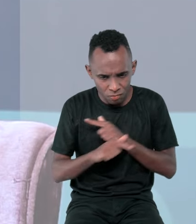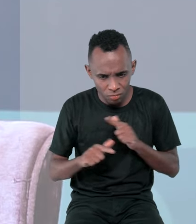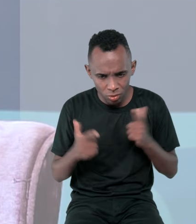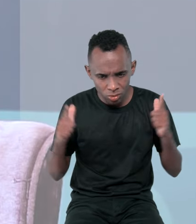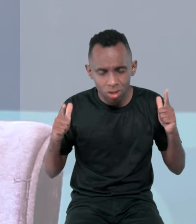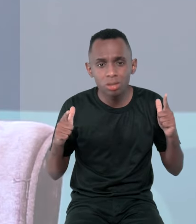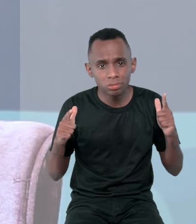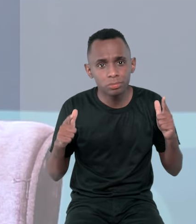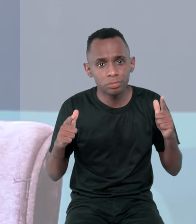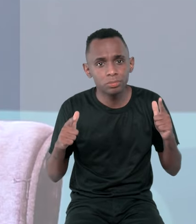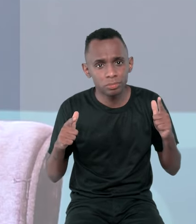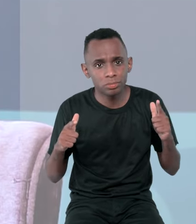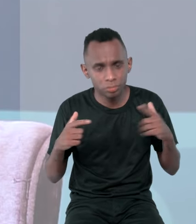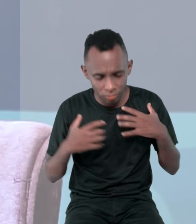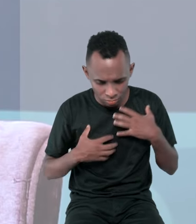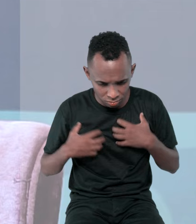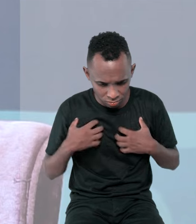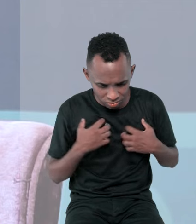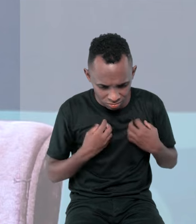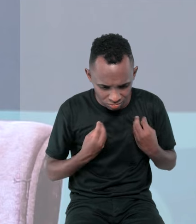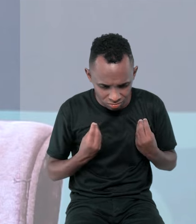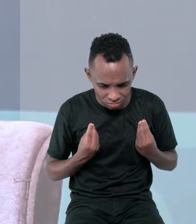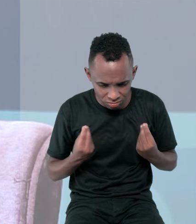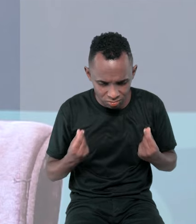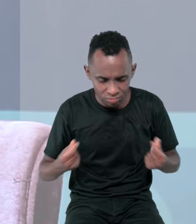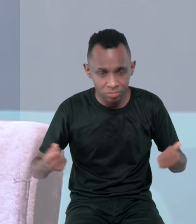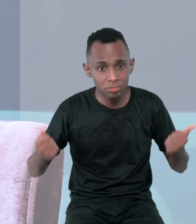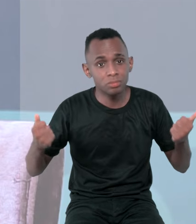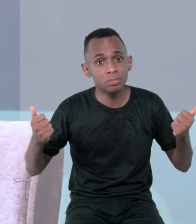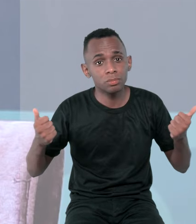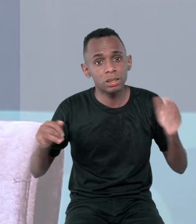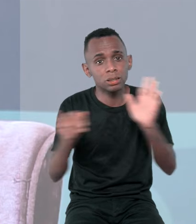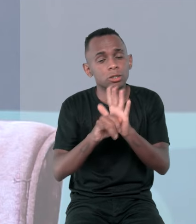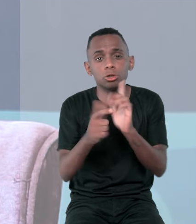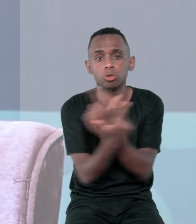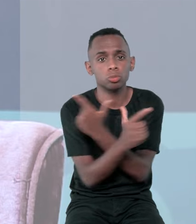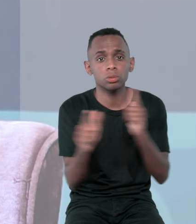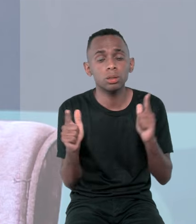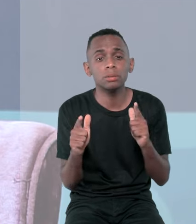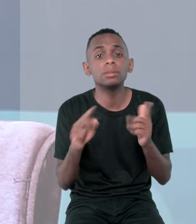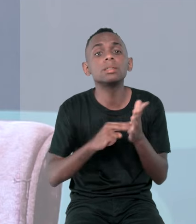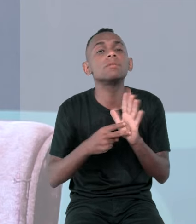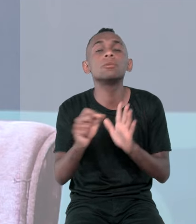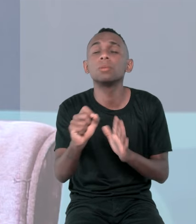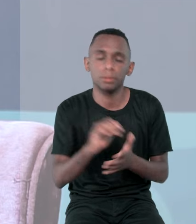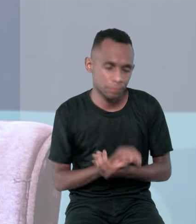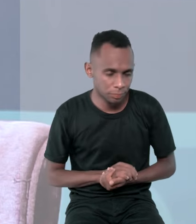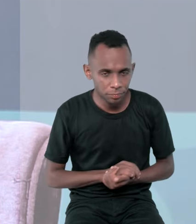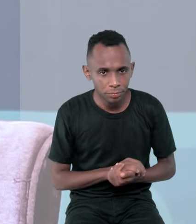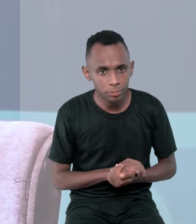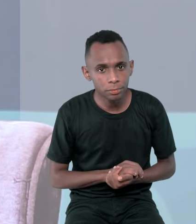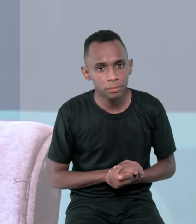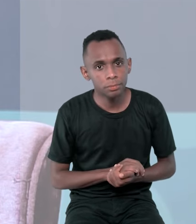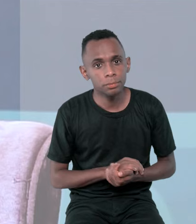Mutilação também é uma palavra proposital. A mutilação identitária significa o quê? Significa que,